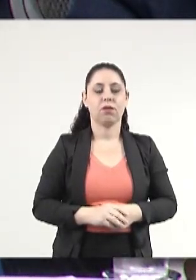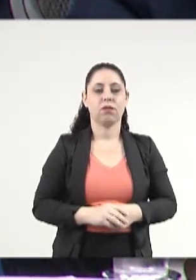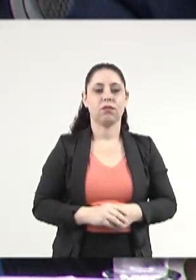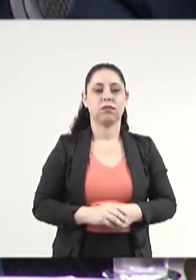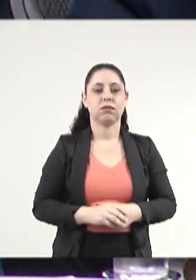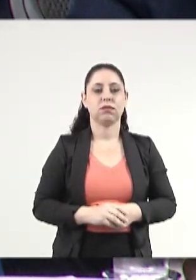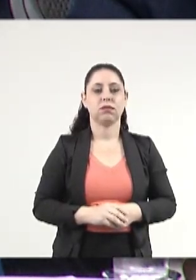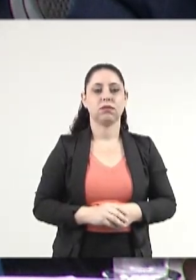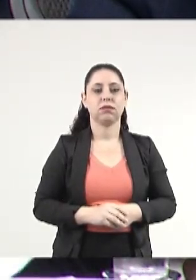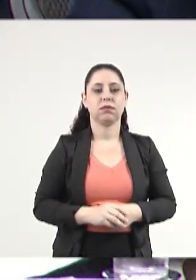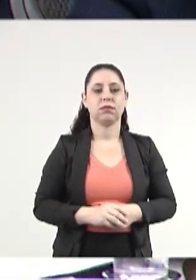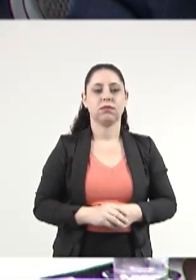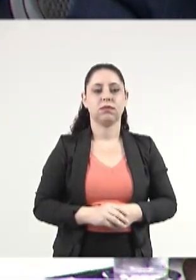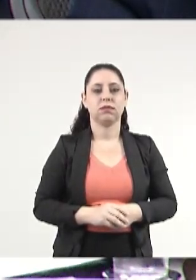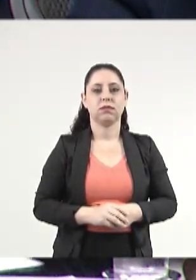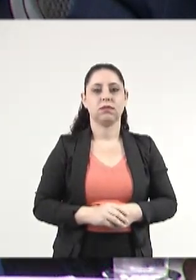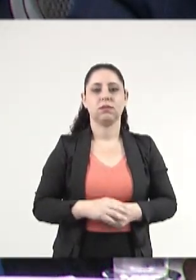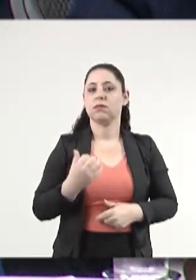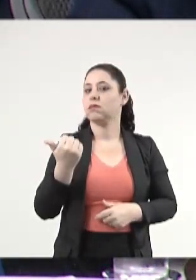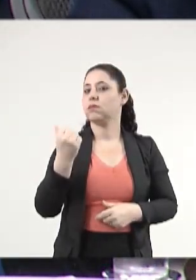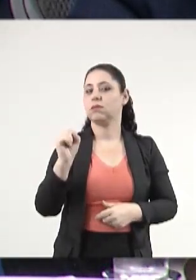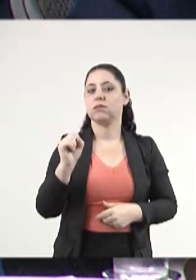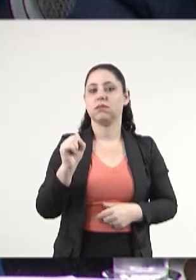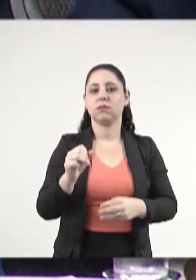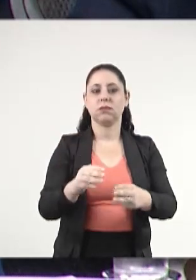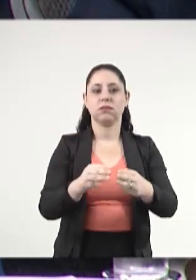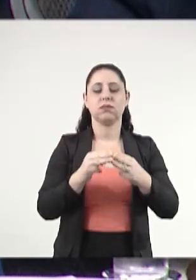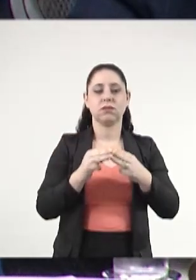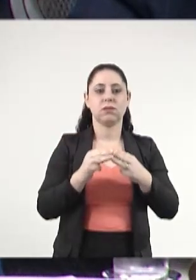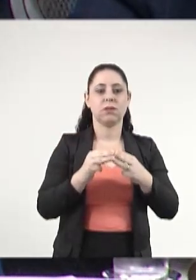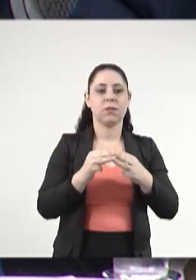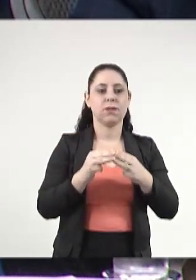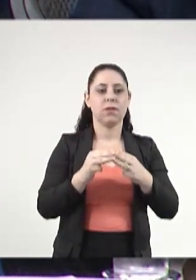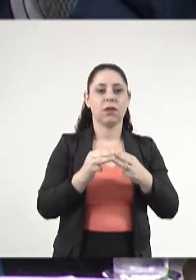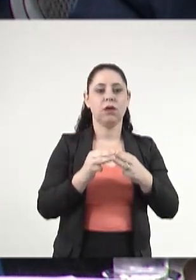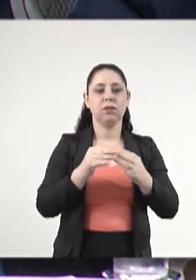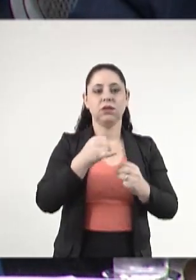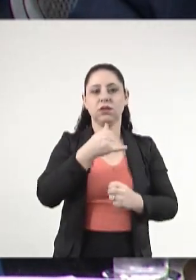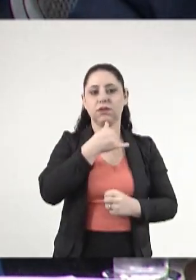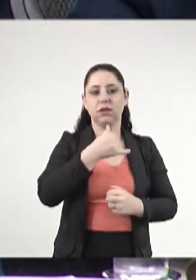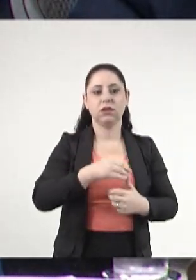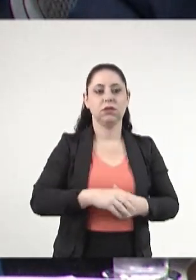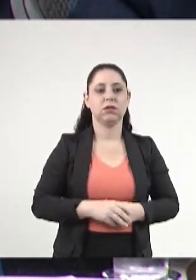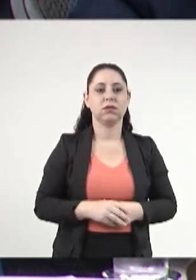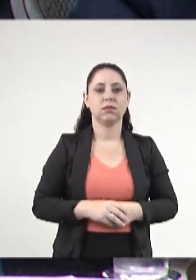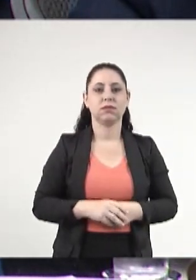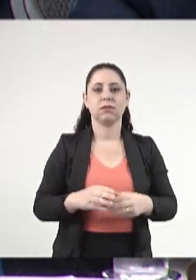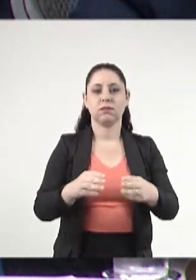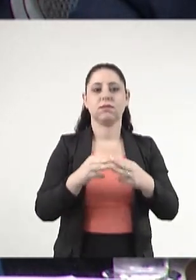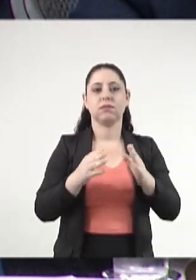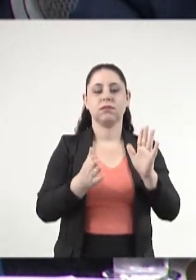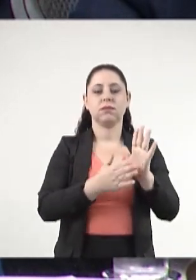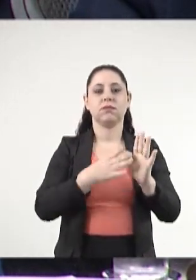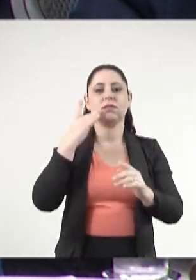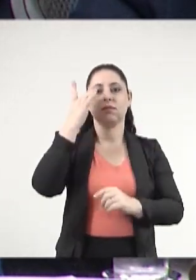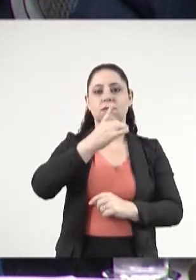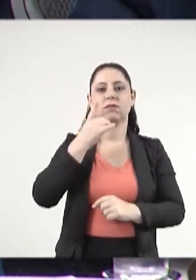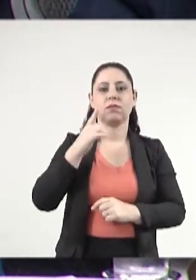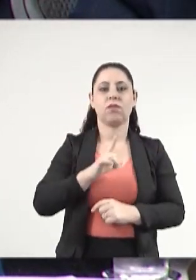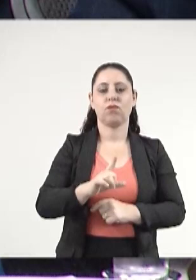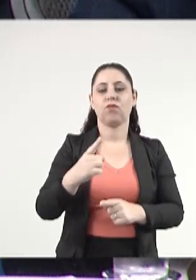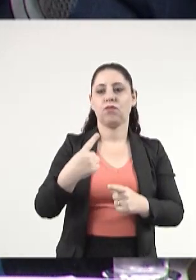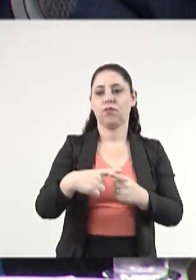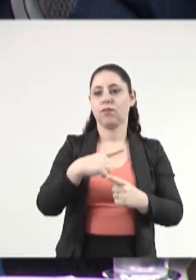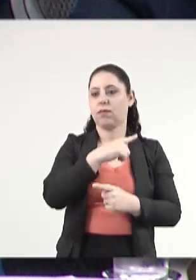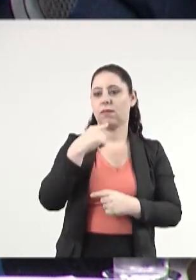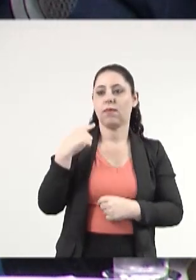Tem que ficar aqui no final, Item 8, moções de pesar. Moção de pesar proposta pelo deputado Lucas de Lima em razão